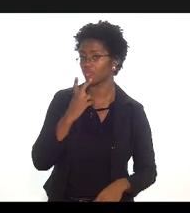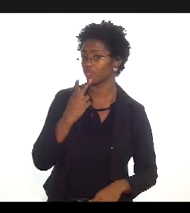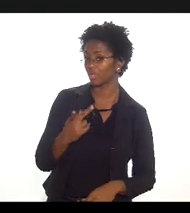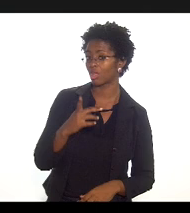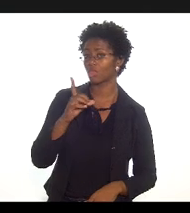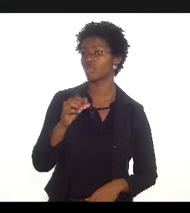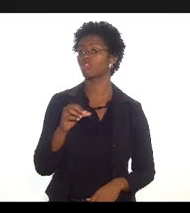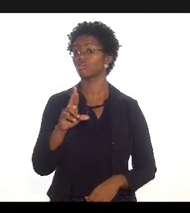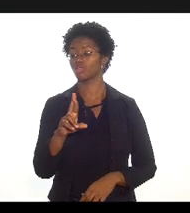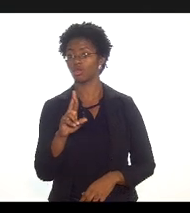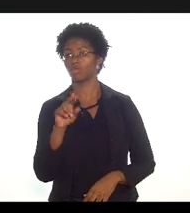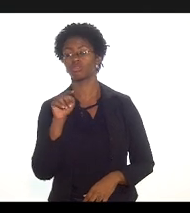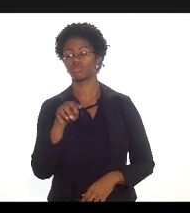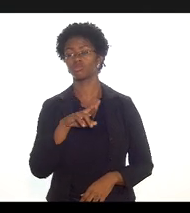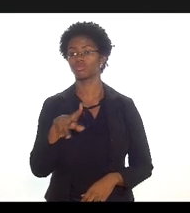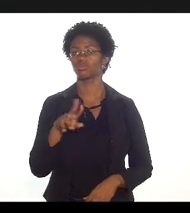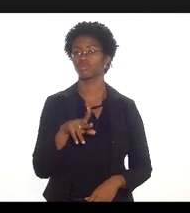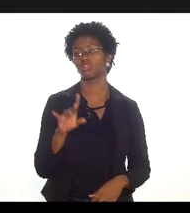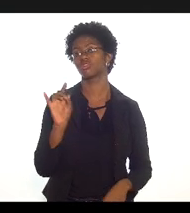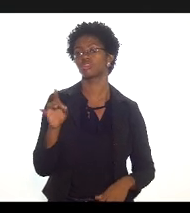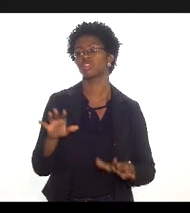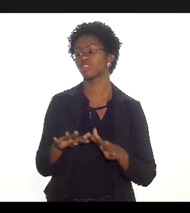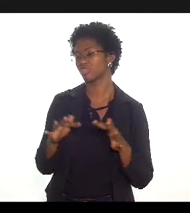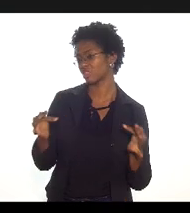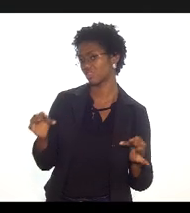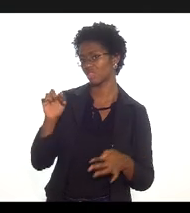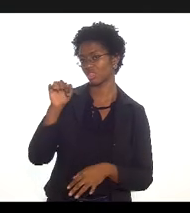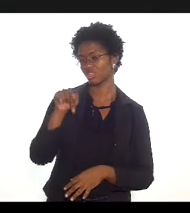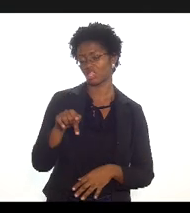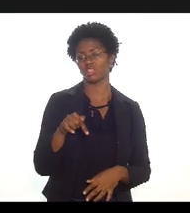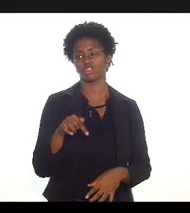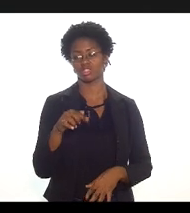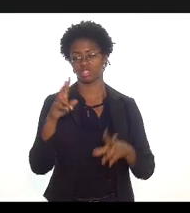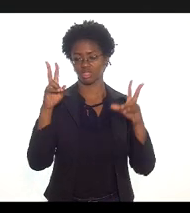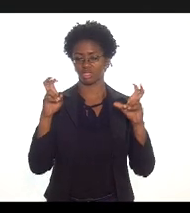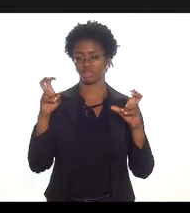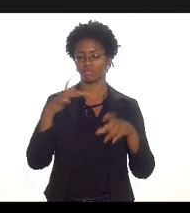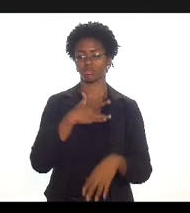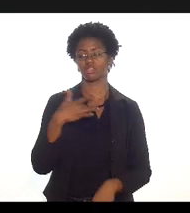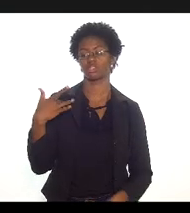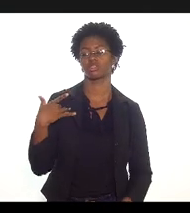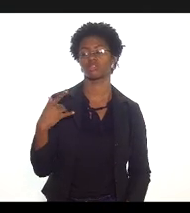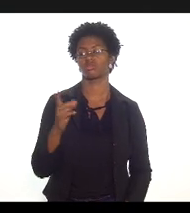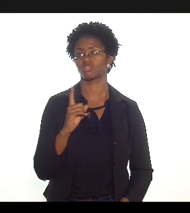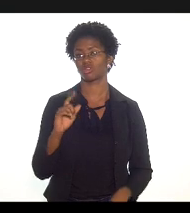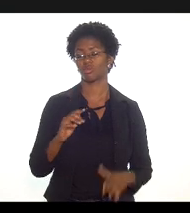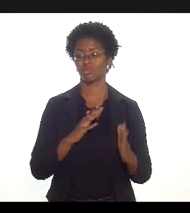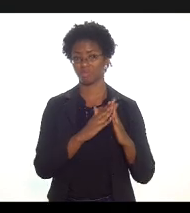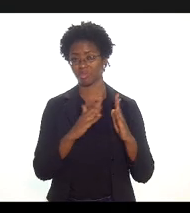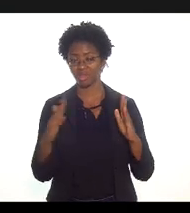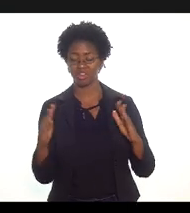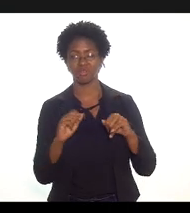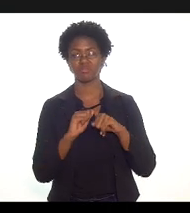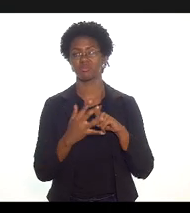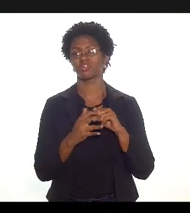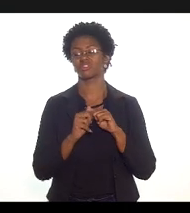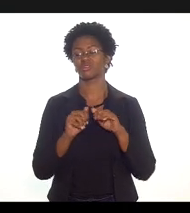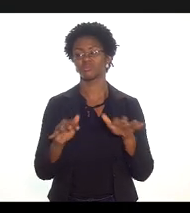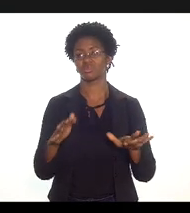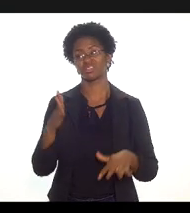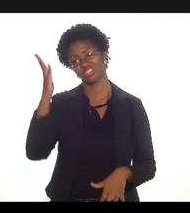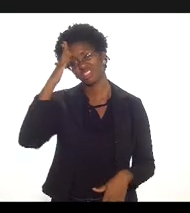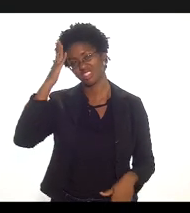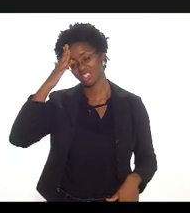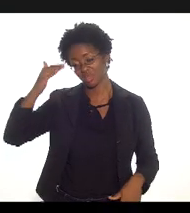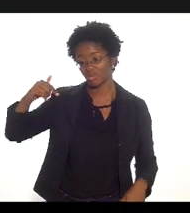não chegou por acaso dentro desse tema da saúde, no momento da pandemia. Nós estamos vendo aí que, mais na frente, o